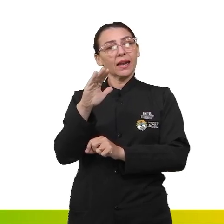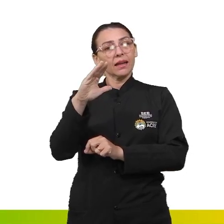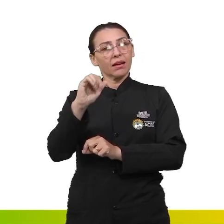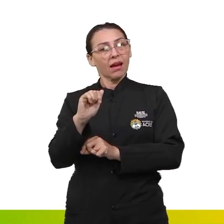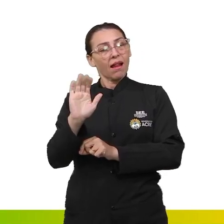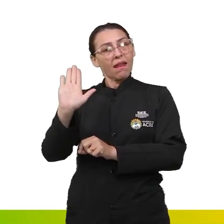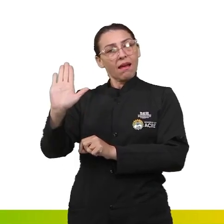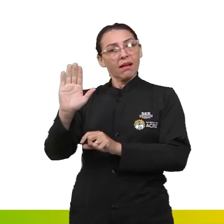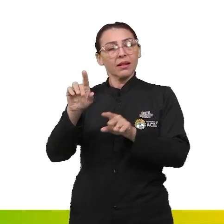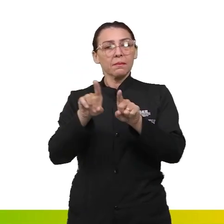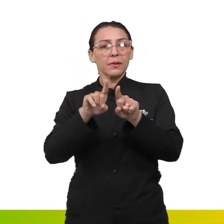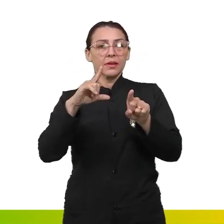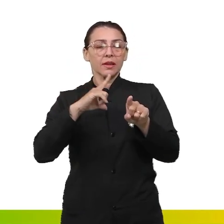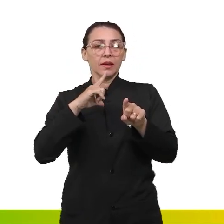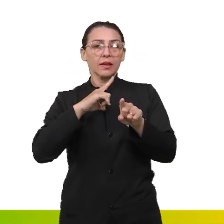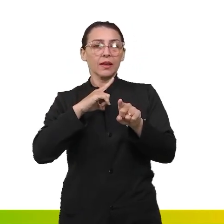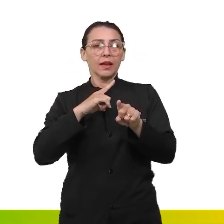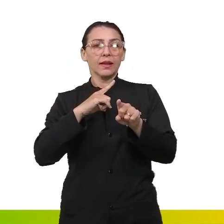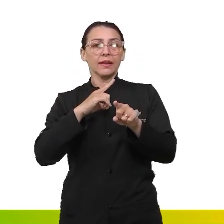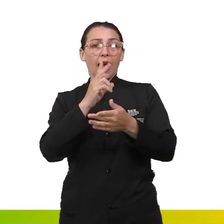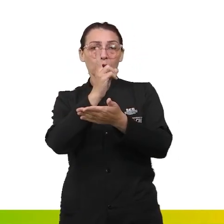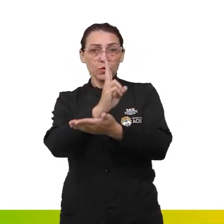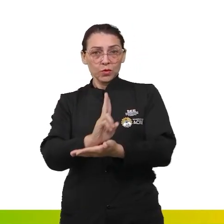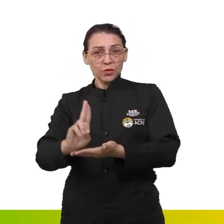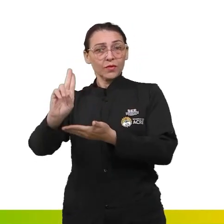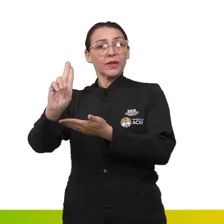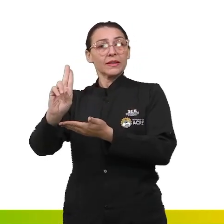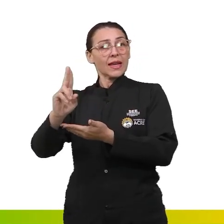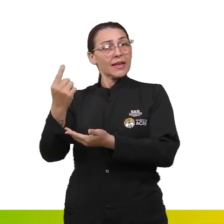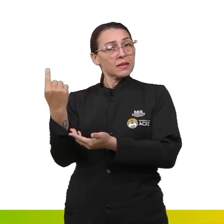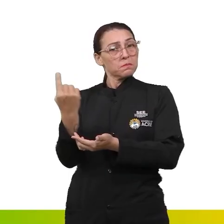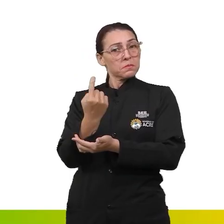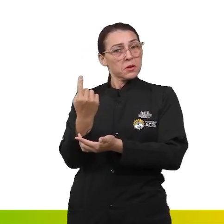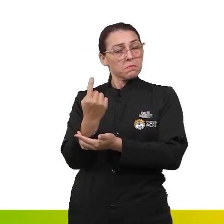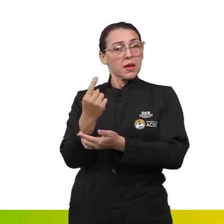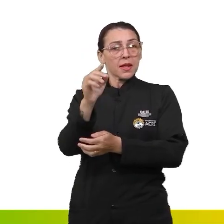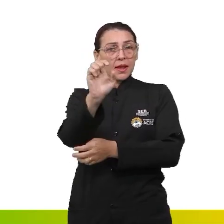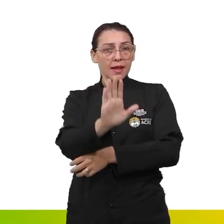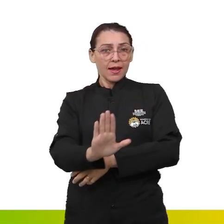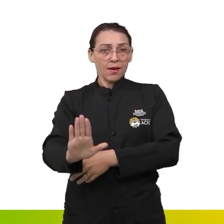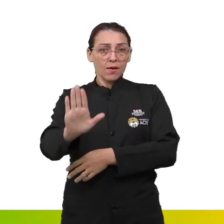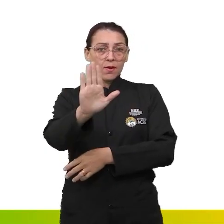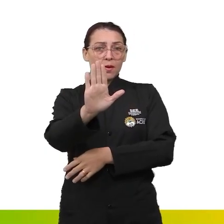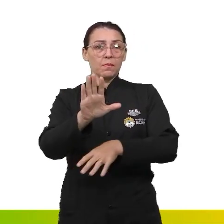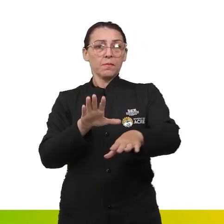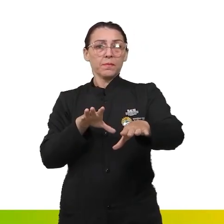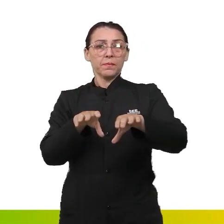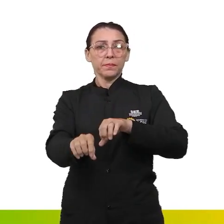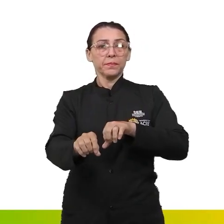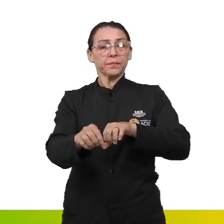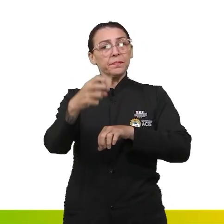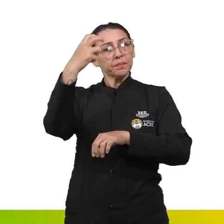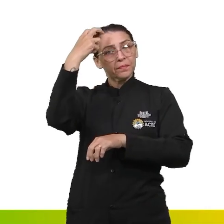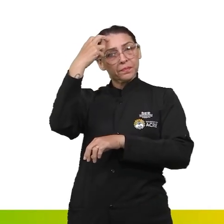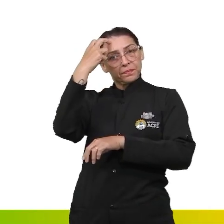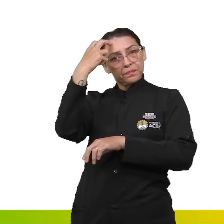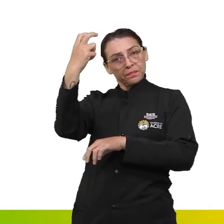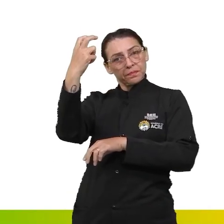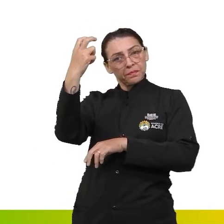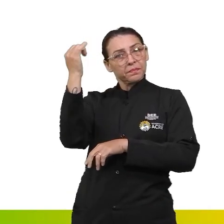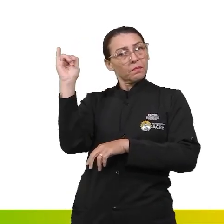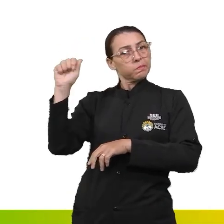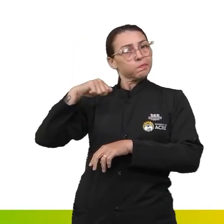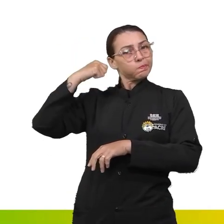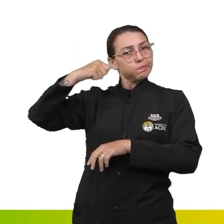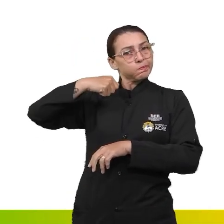Itália também nós tivemos as primeiras universidades na Europa, que formavam então intelectuais e artistas da